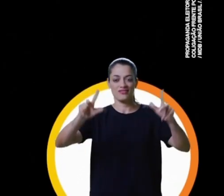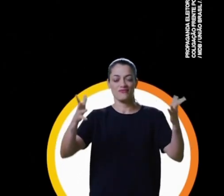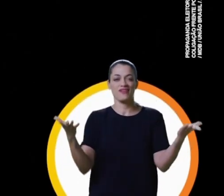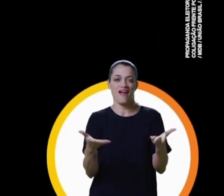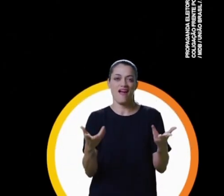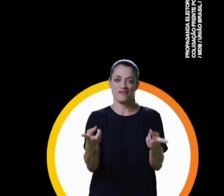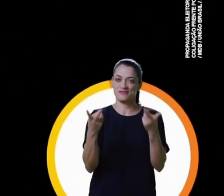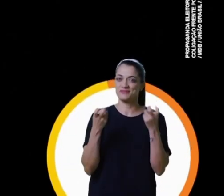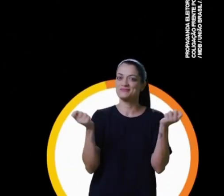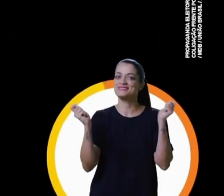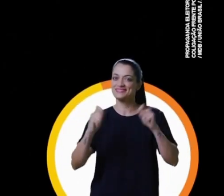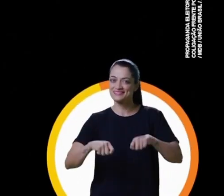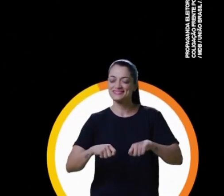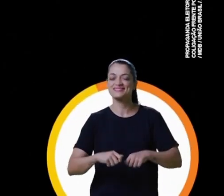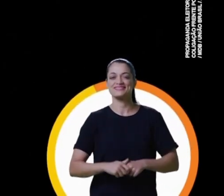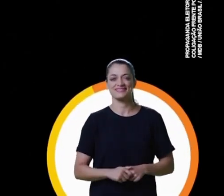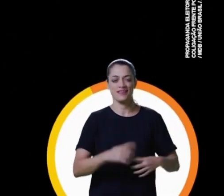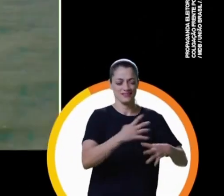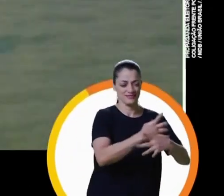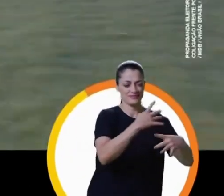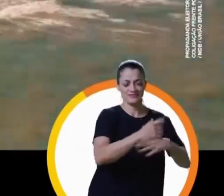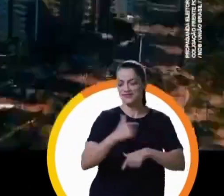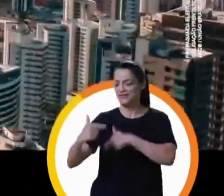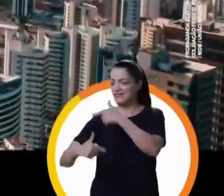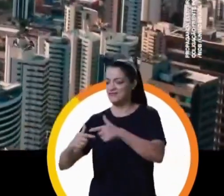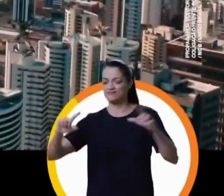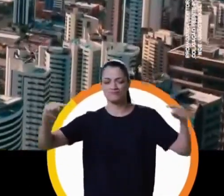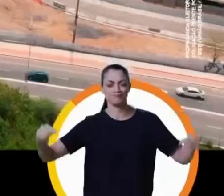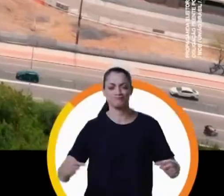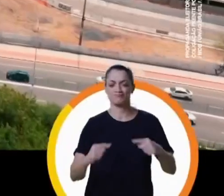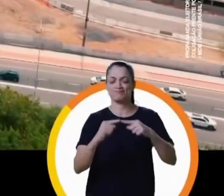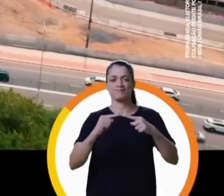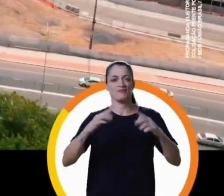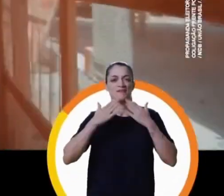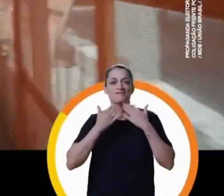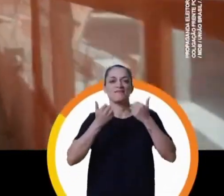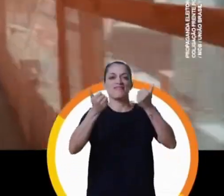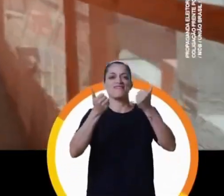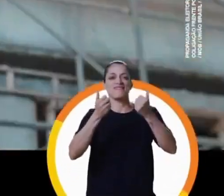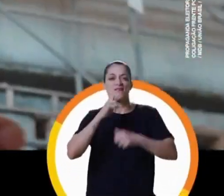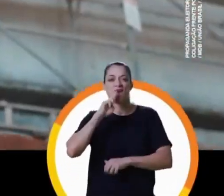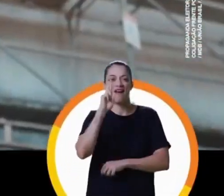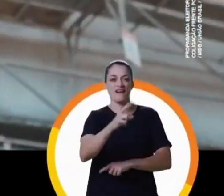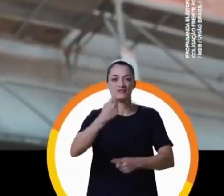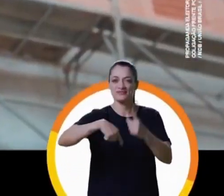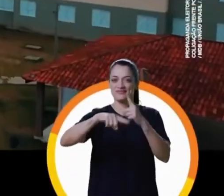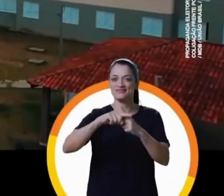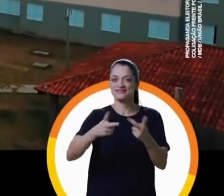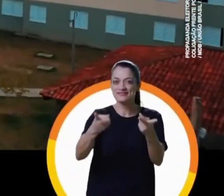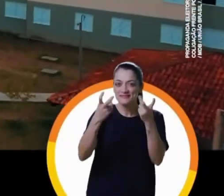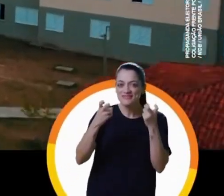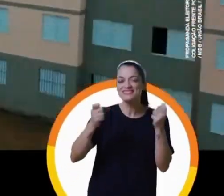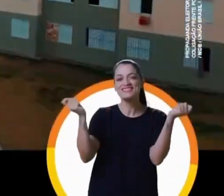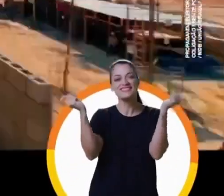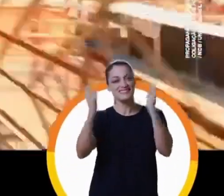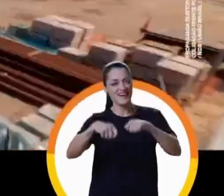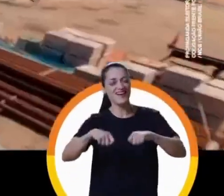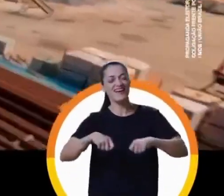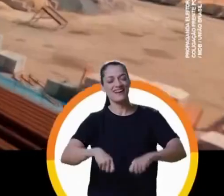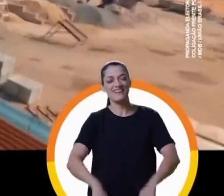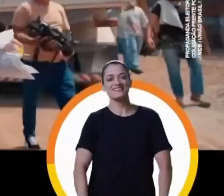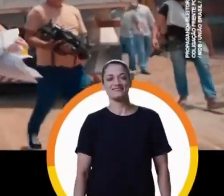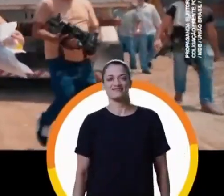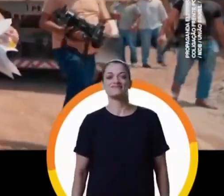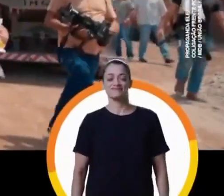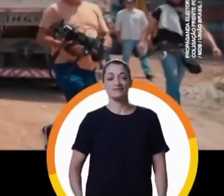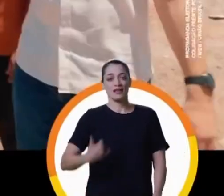e vê como ficou, vê a diferença. É o reencontro da cidade com o trabalho que entrega. Com o resultado que a gente vê,